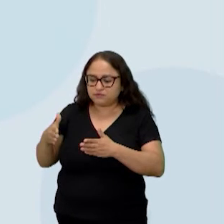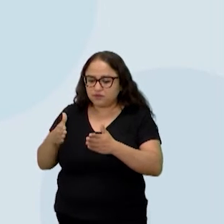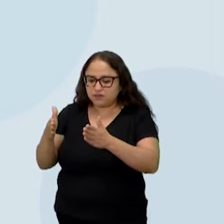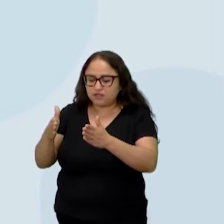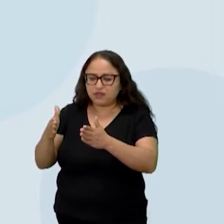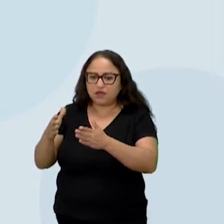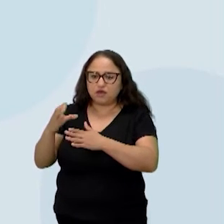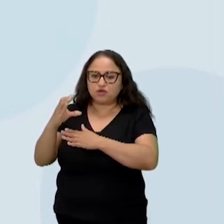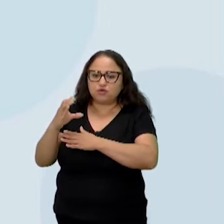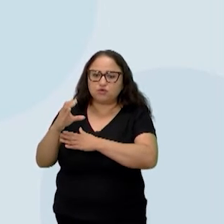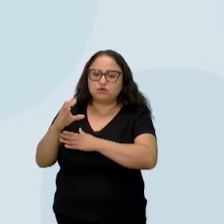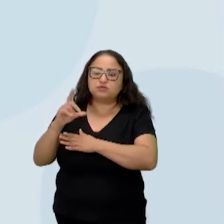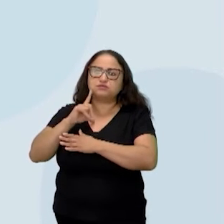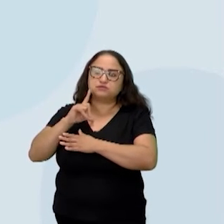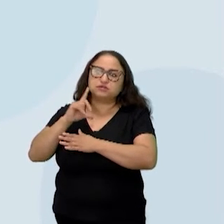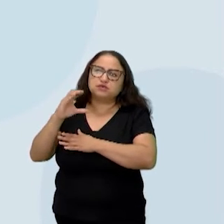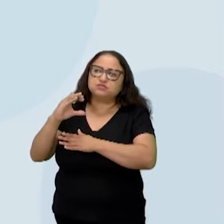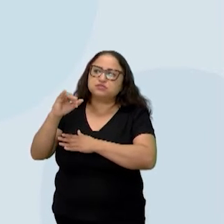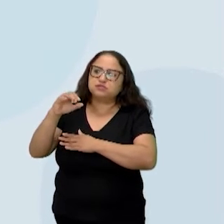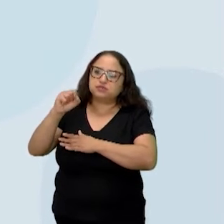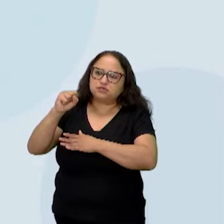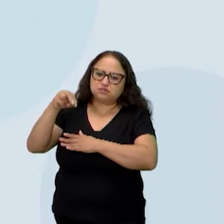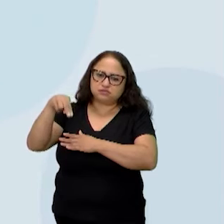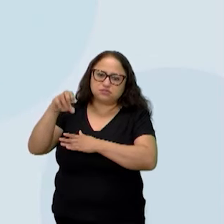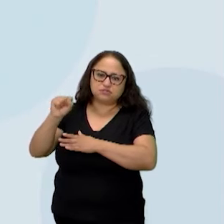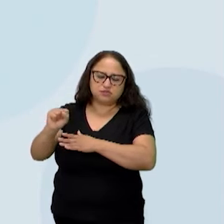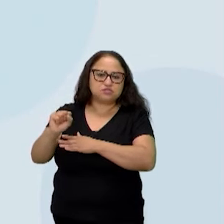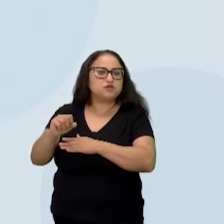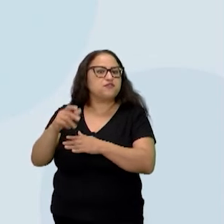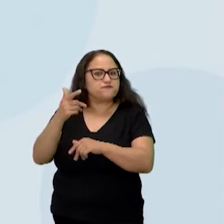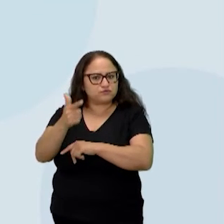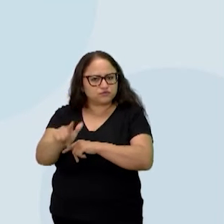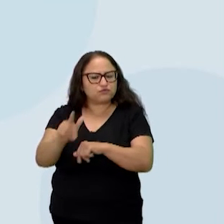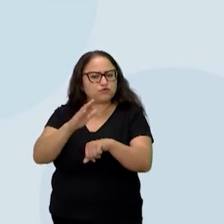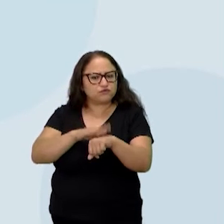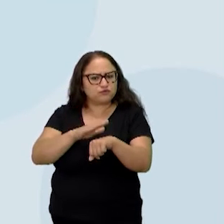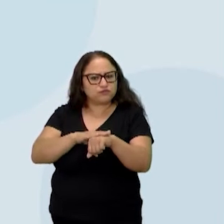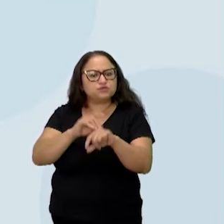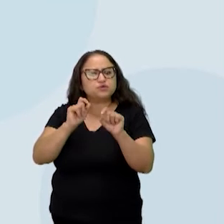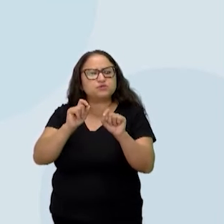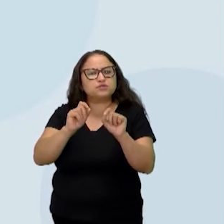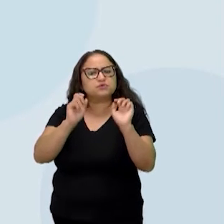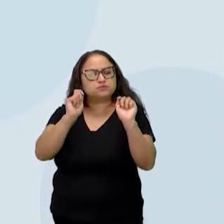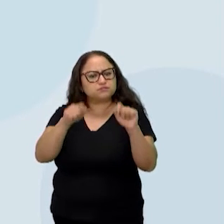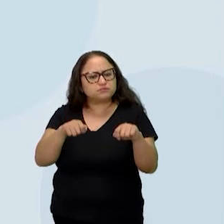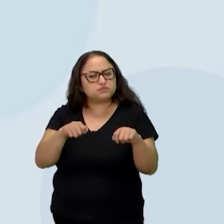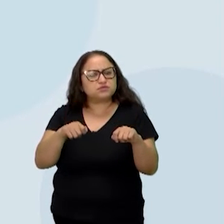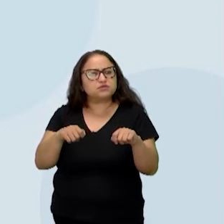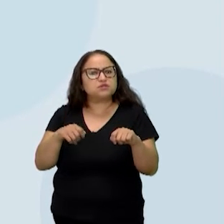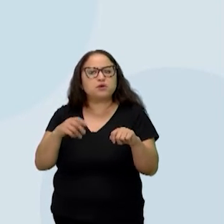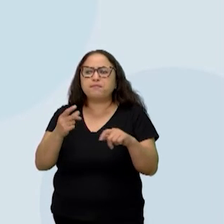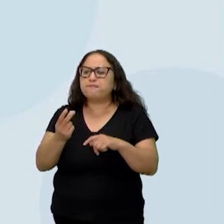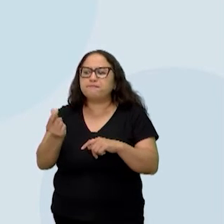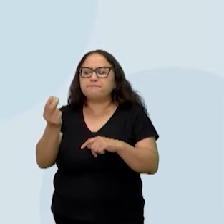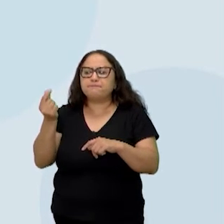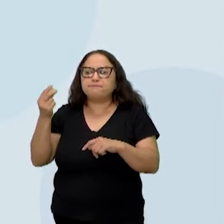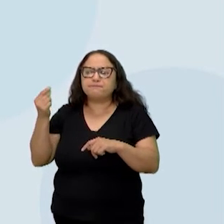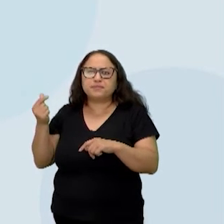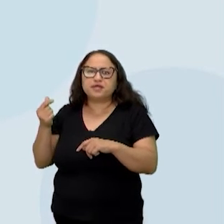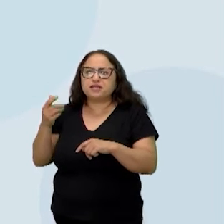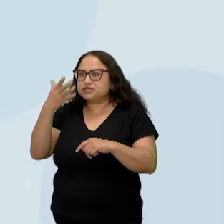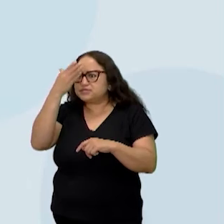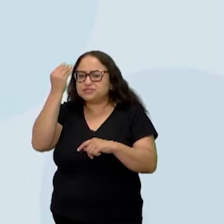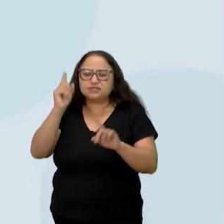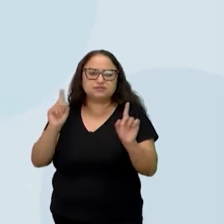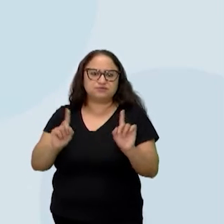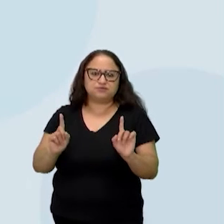né, refeito? Por quê? O que possibilitou que essas coreografias não se perdessem com o passar do tempo? Justamente o registro